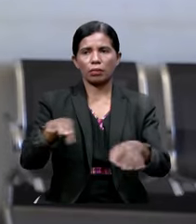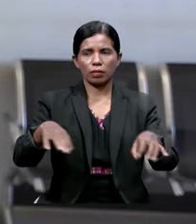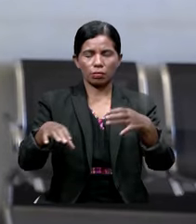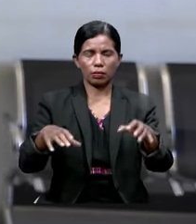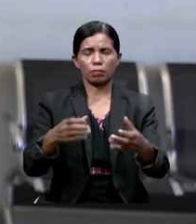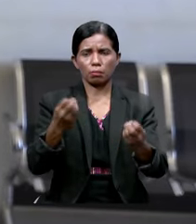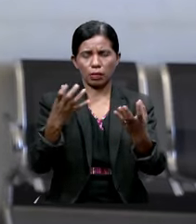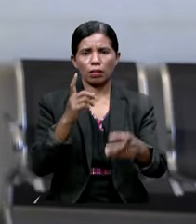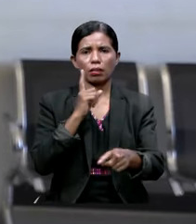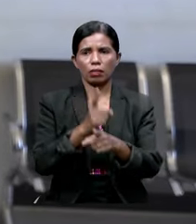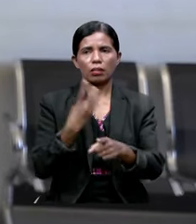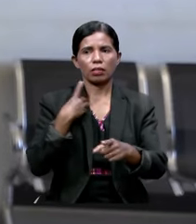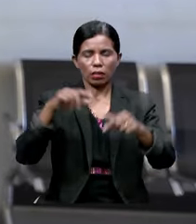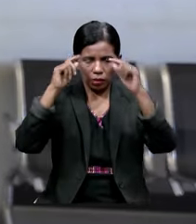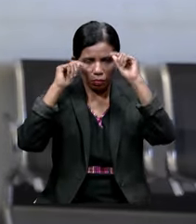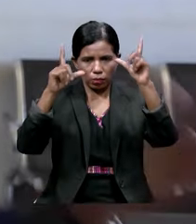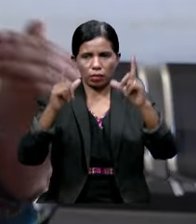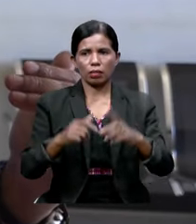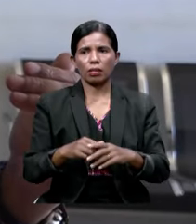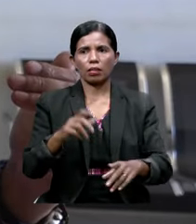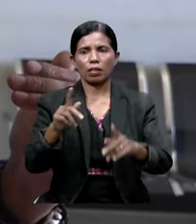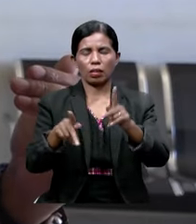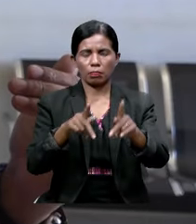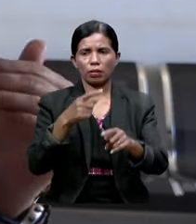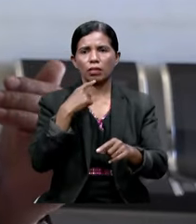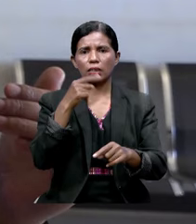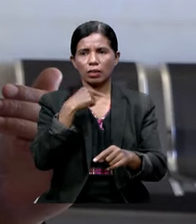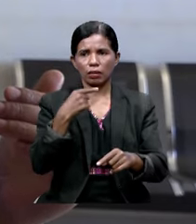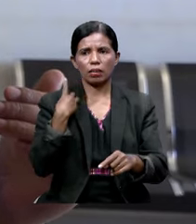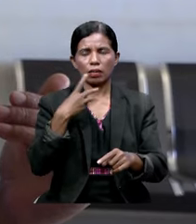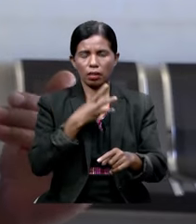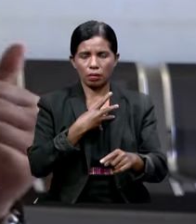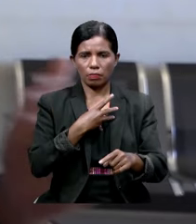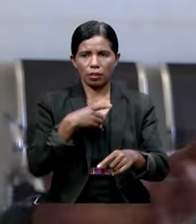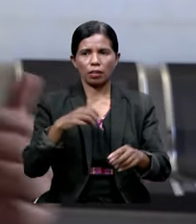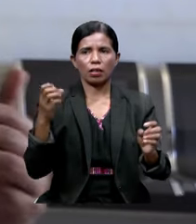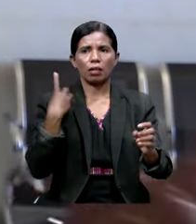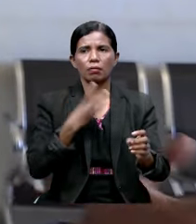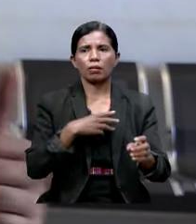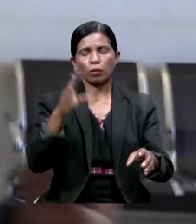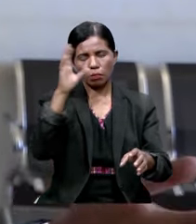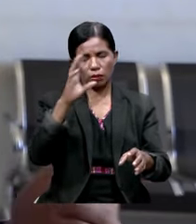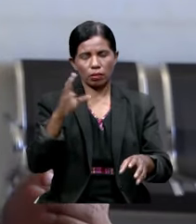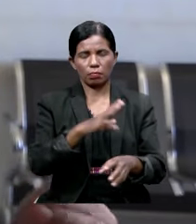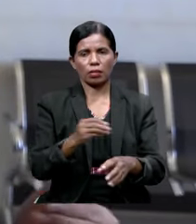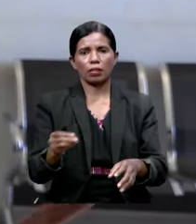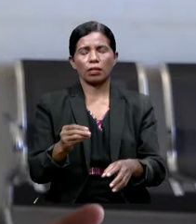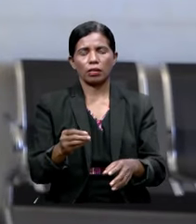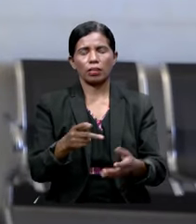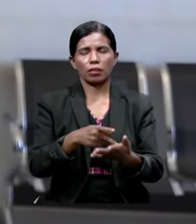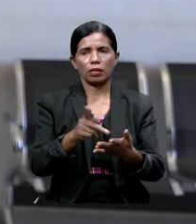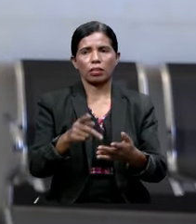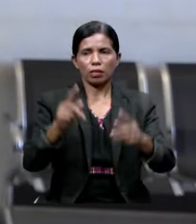tan. Então tem moranta. É mais se a mila ba a mi buca idem barato, se a buca idem barato, se